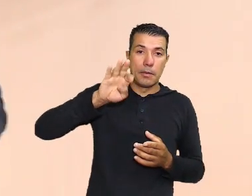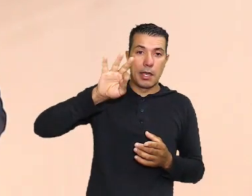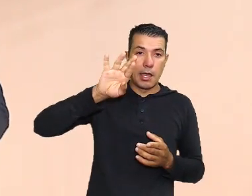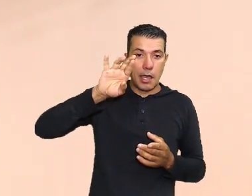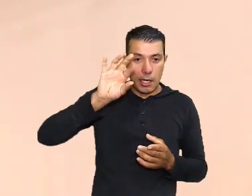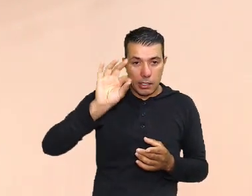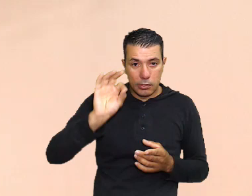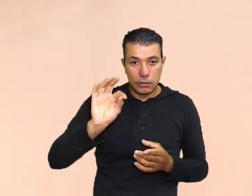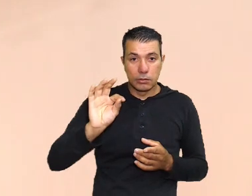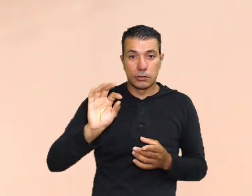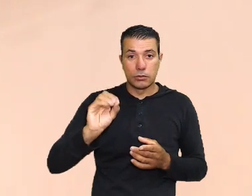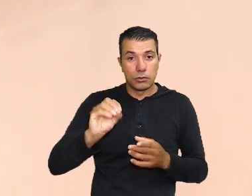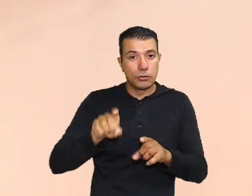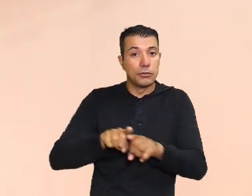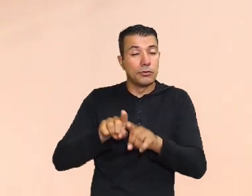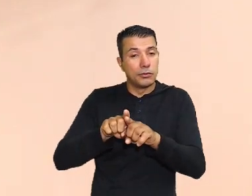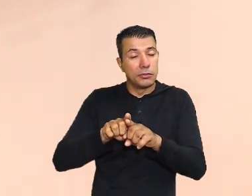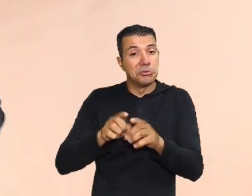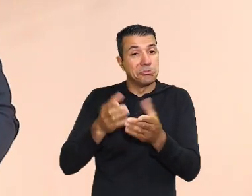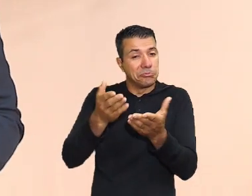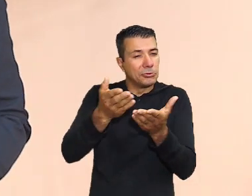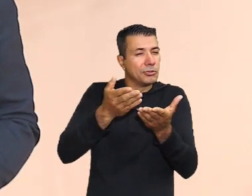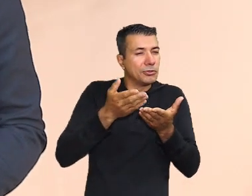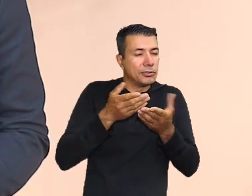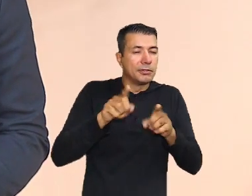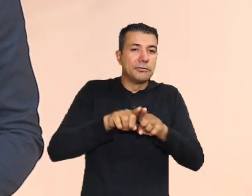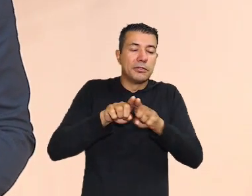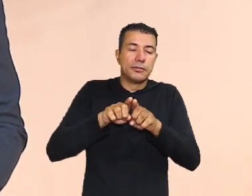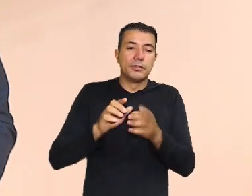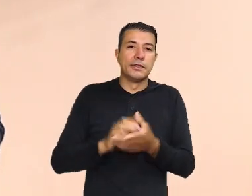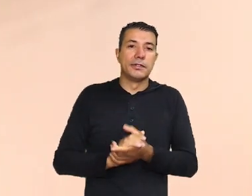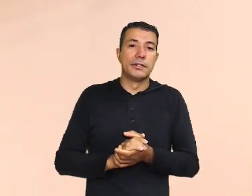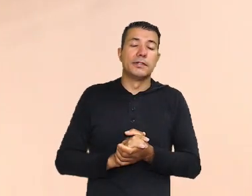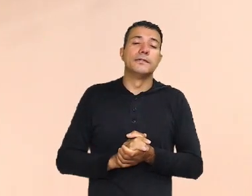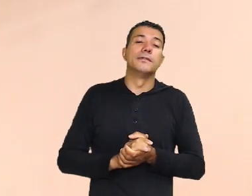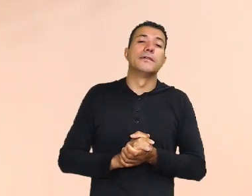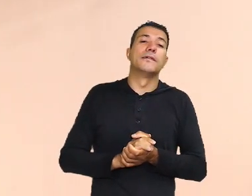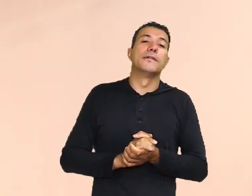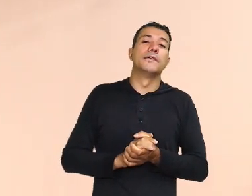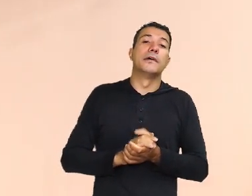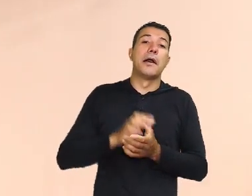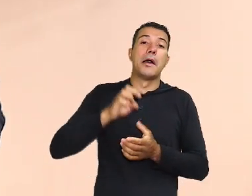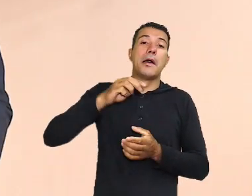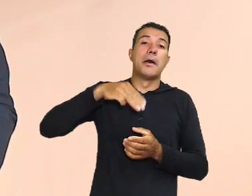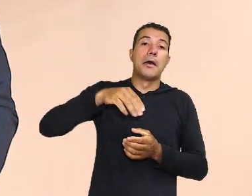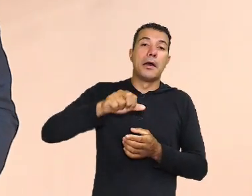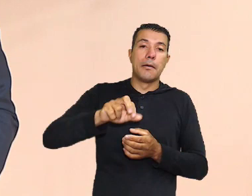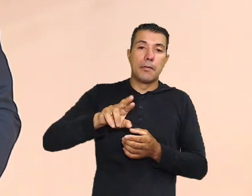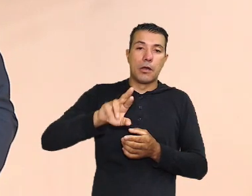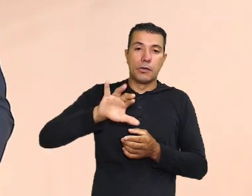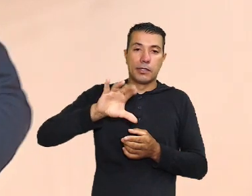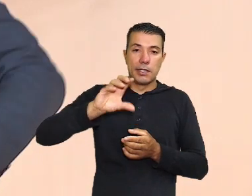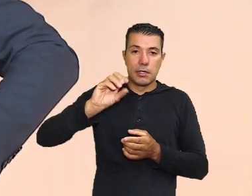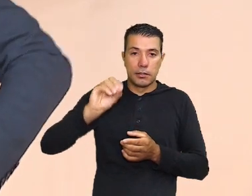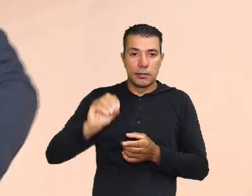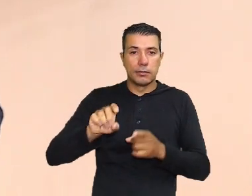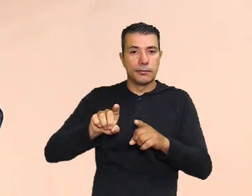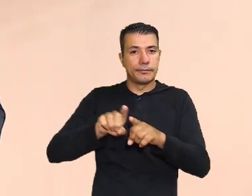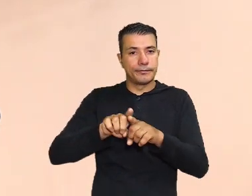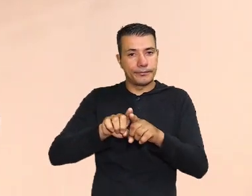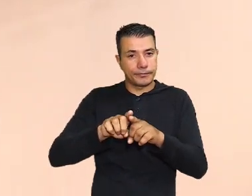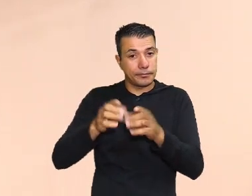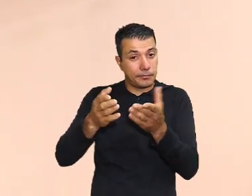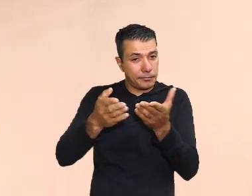também está conosco, nos acompanhando aqui. Tenho aqui Maurício Gomes, também